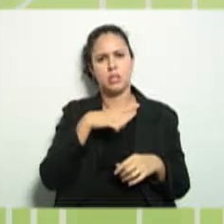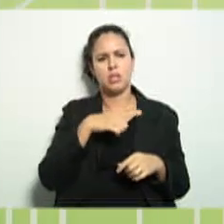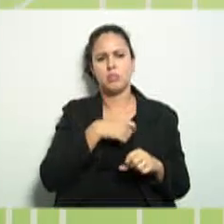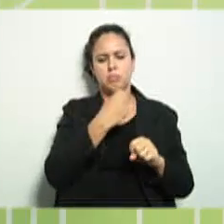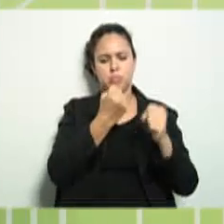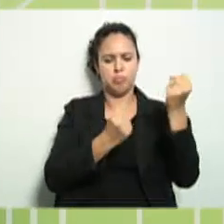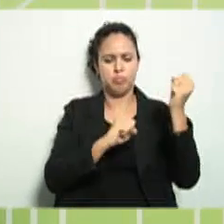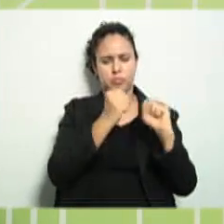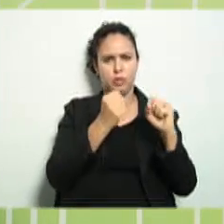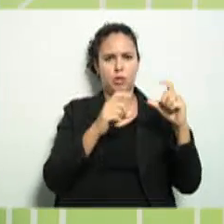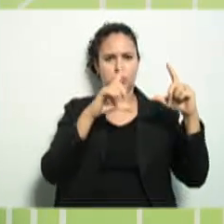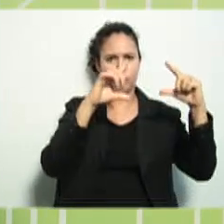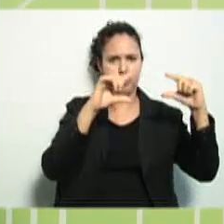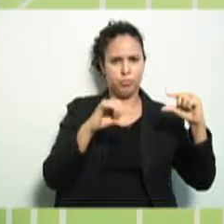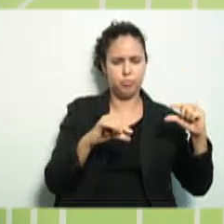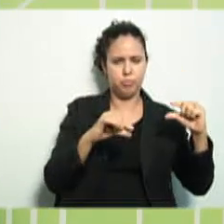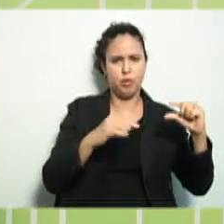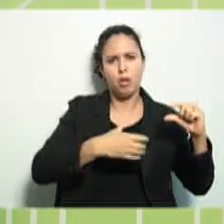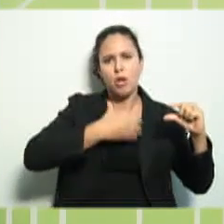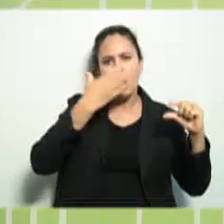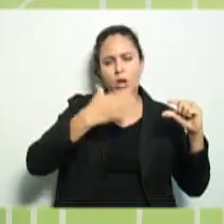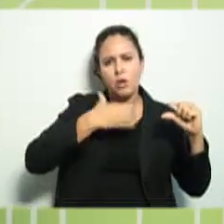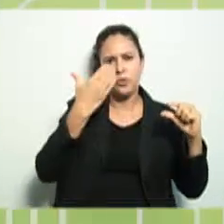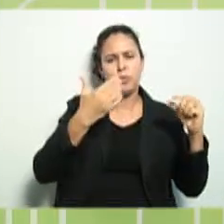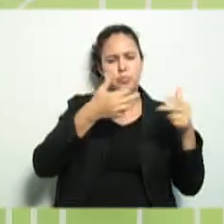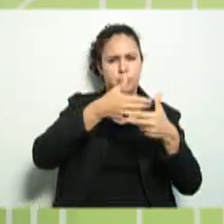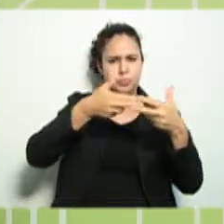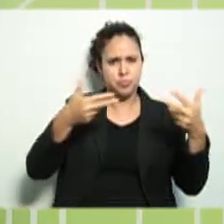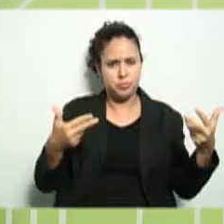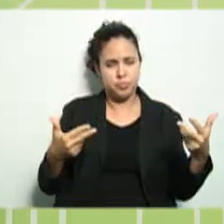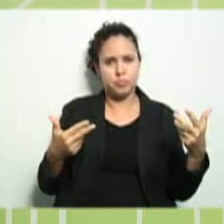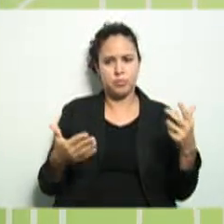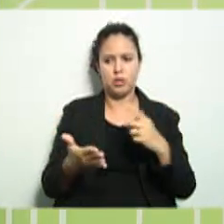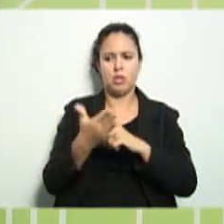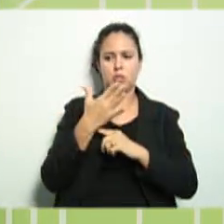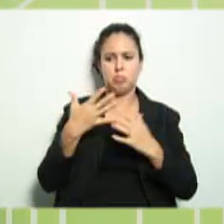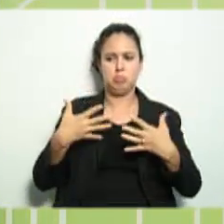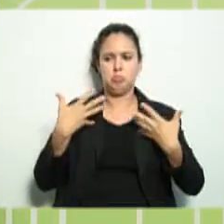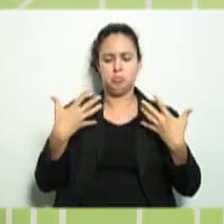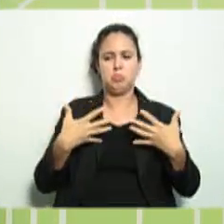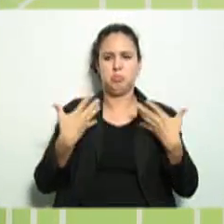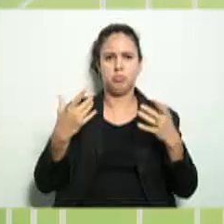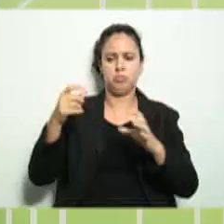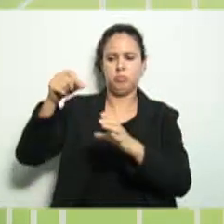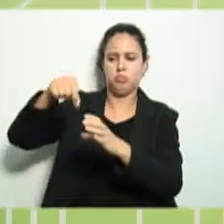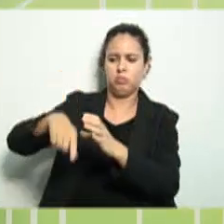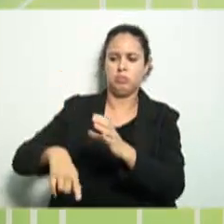de polpas de fruta no seu município, não vai te incentivar a plantar uma fruta?